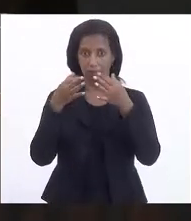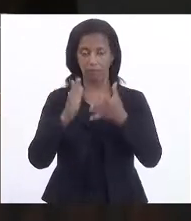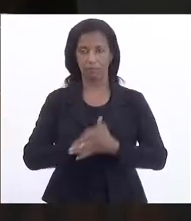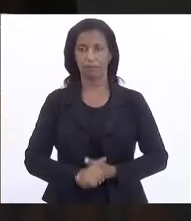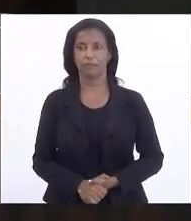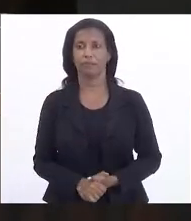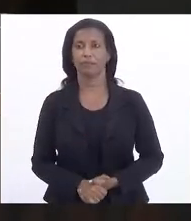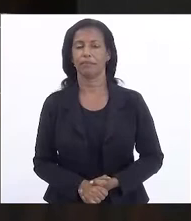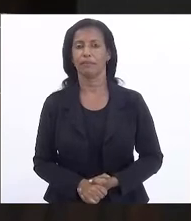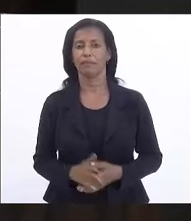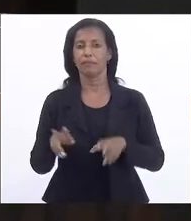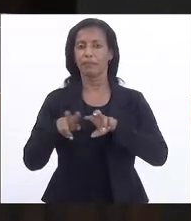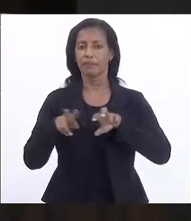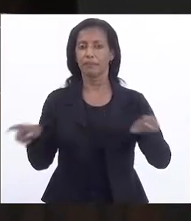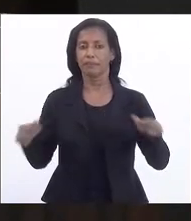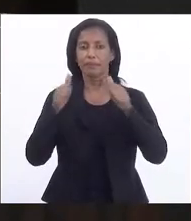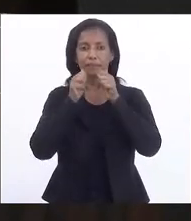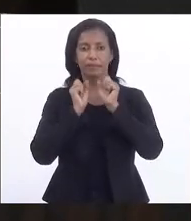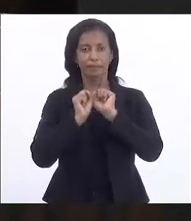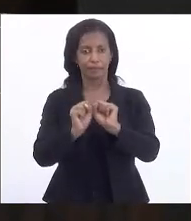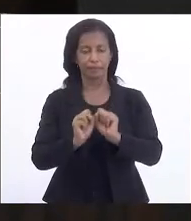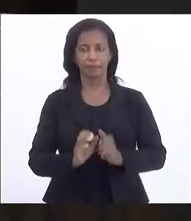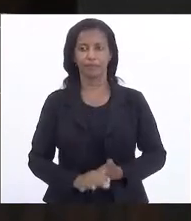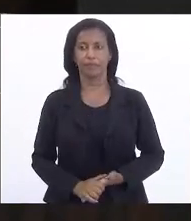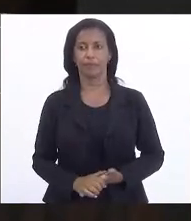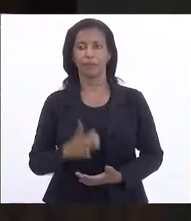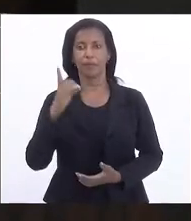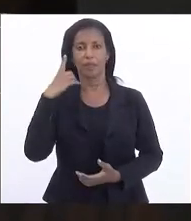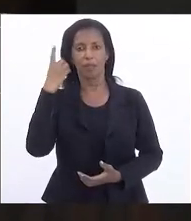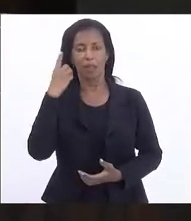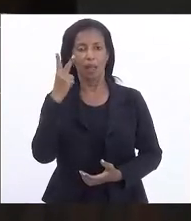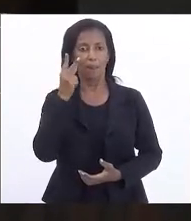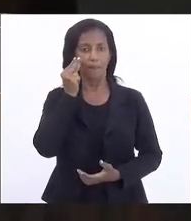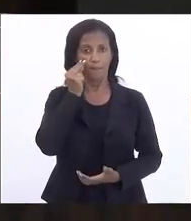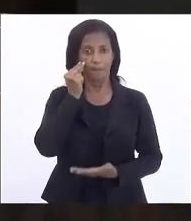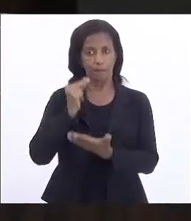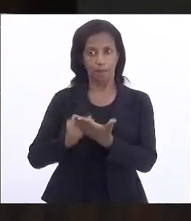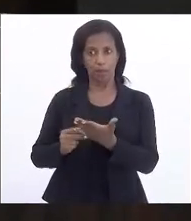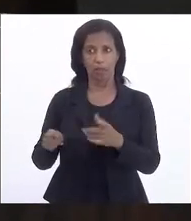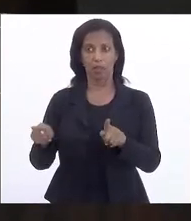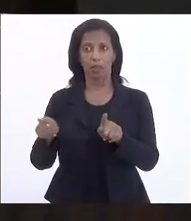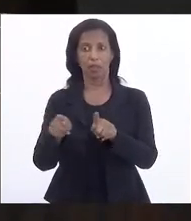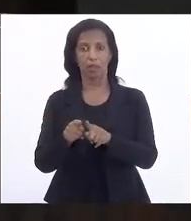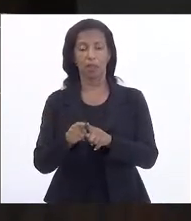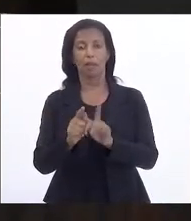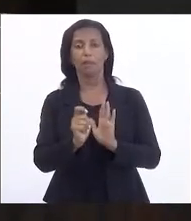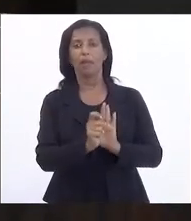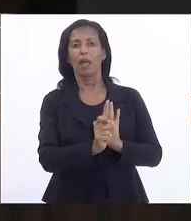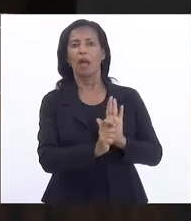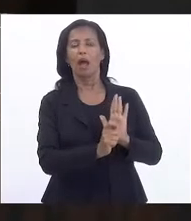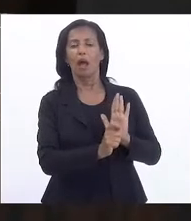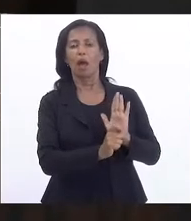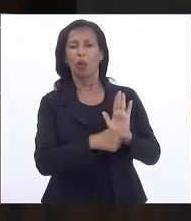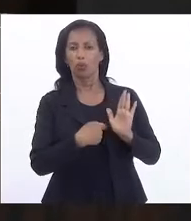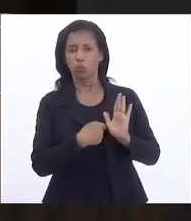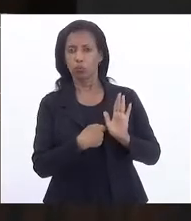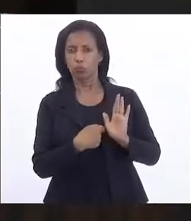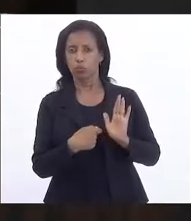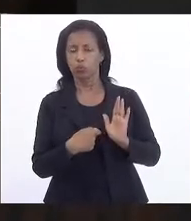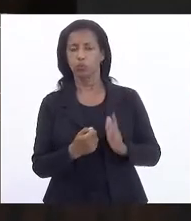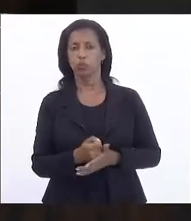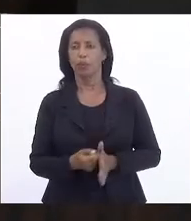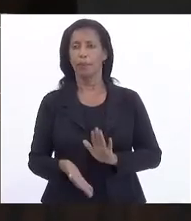o pessoal da mesa assessoria da mesa que a deputada Mônica Francisco também é coautora da